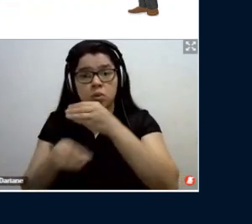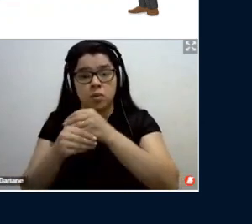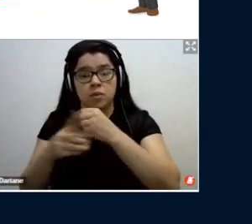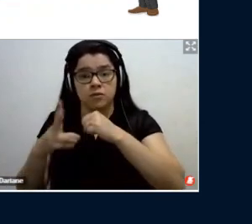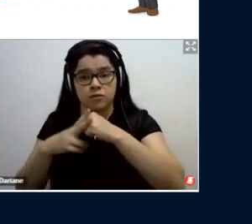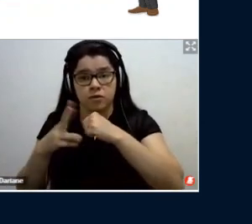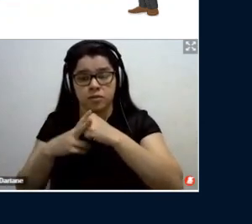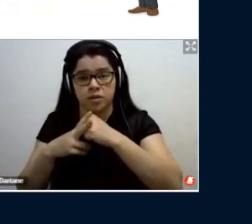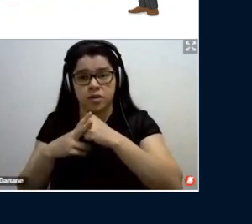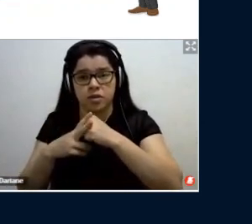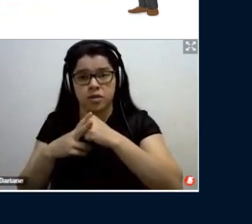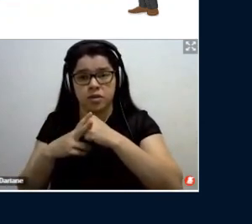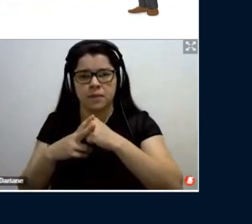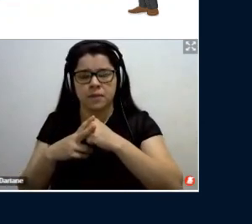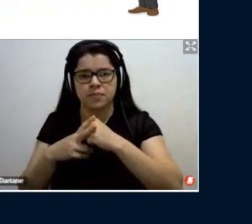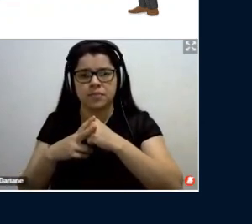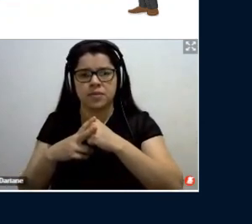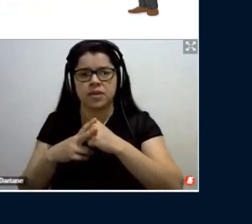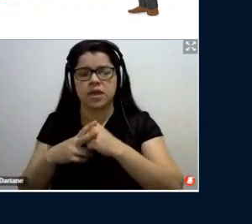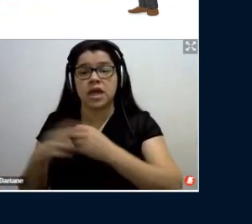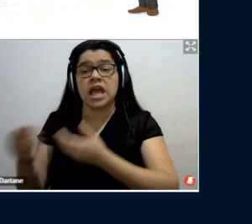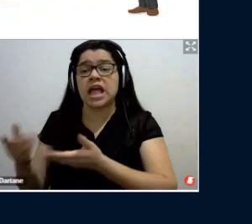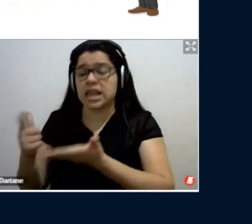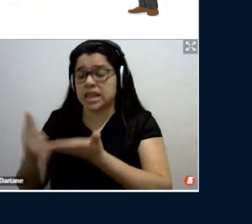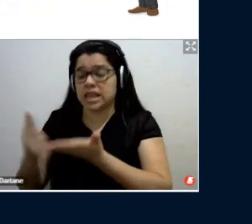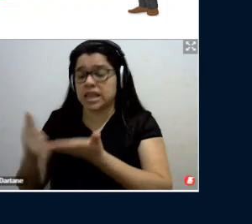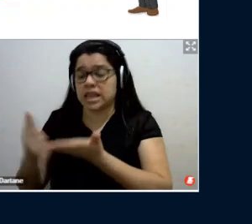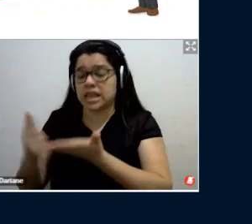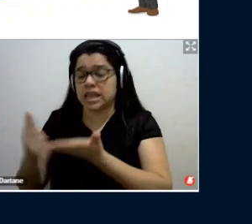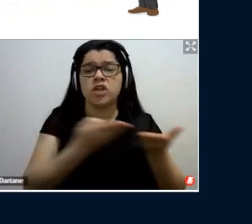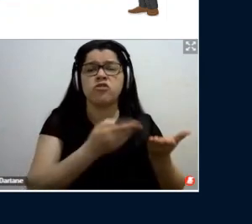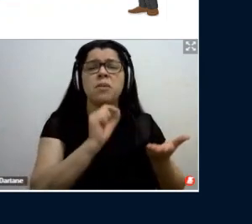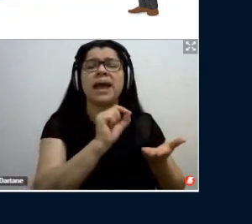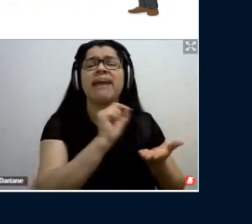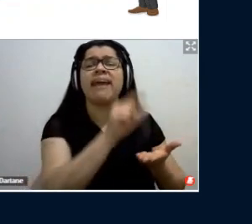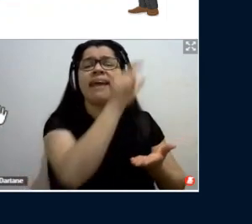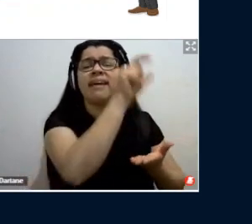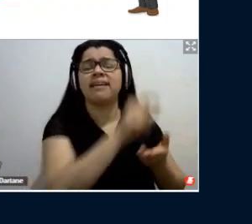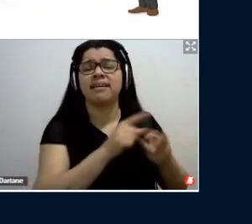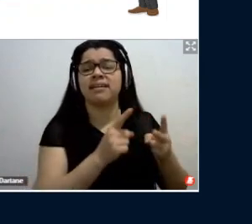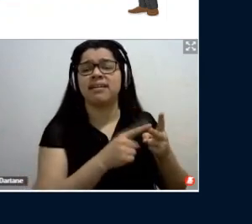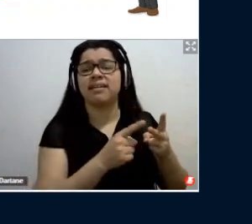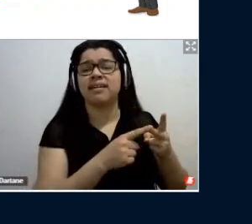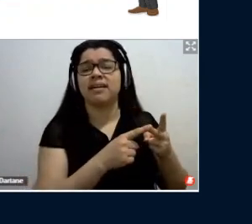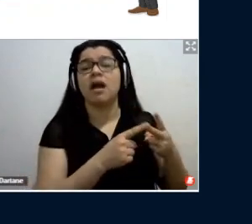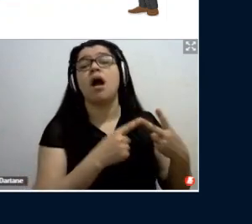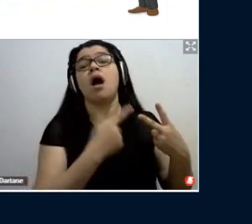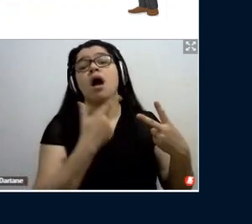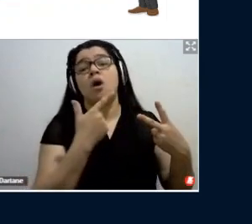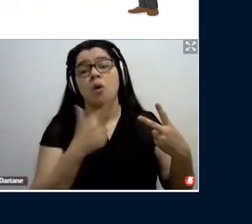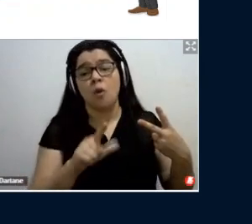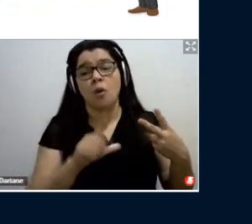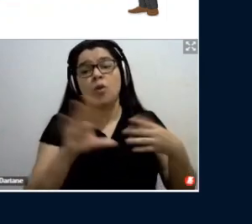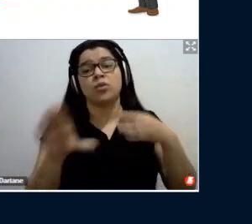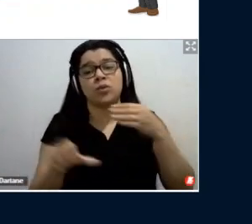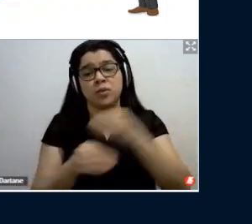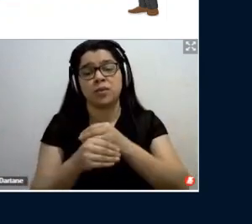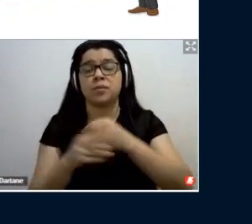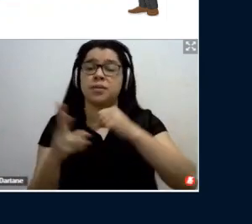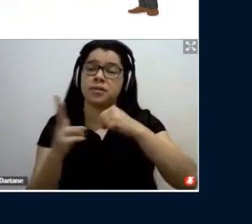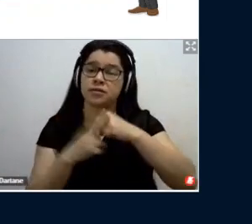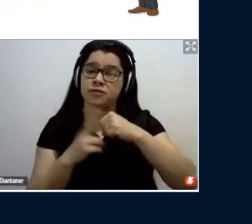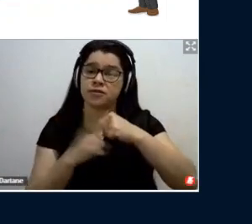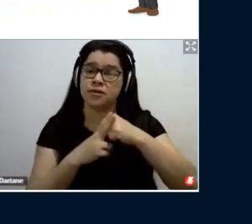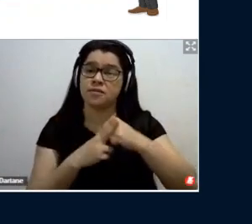é deu o livro para quem? Para o amigo. Para o amigo de